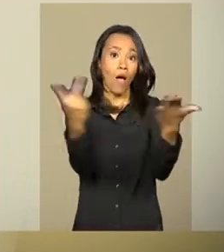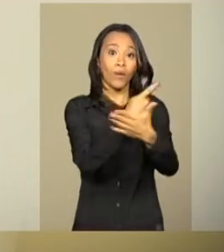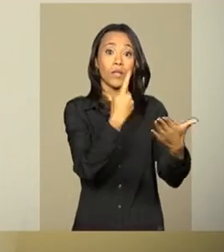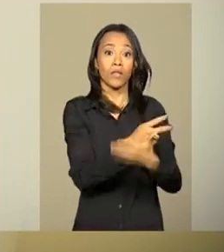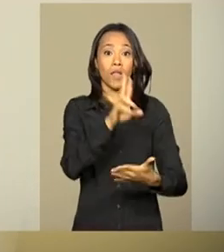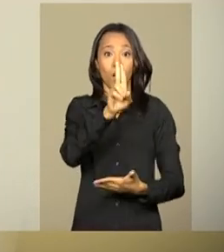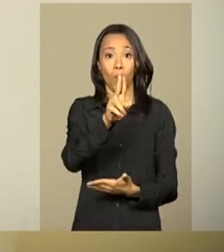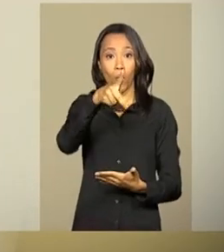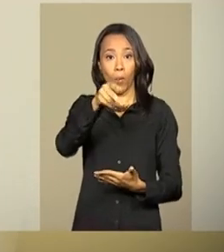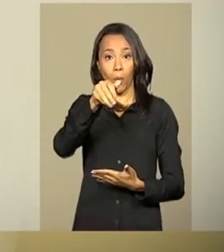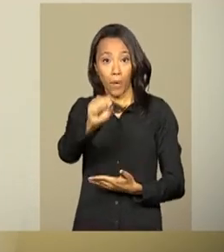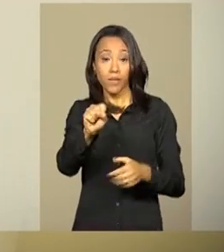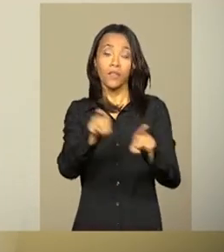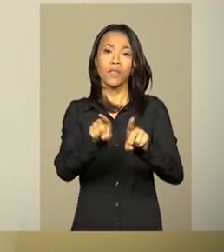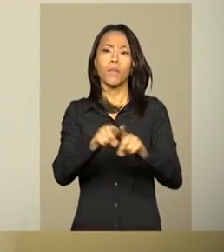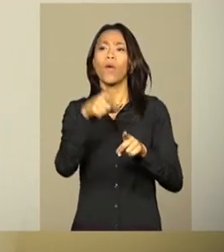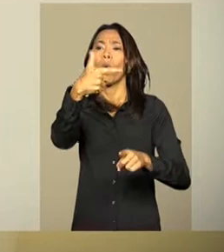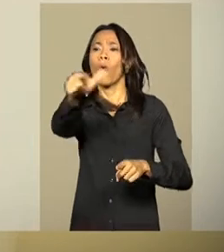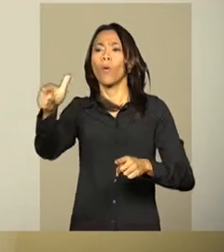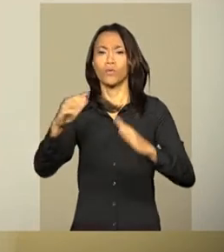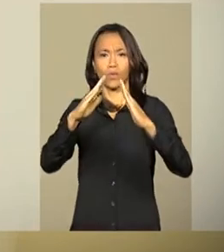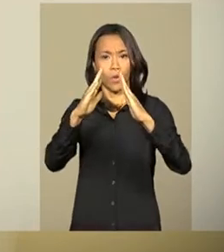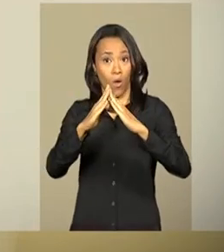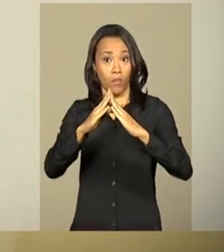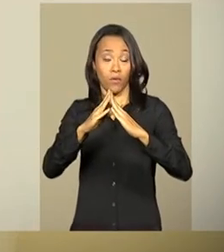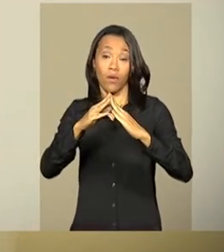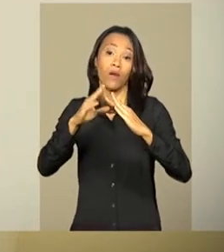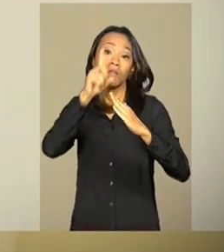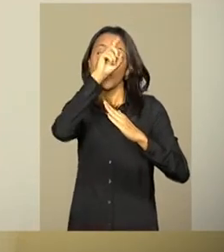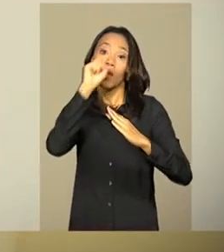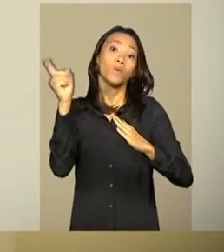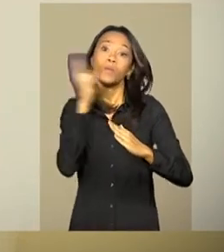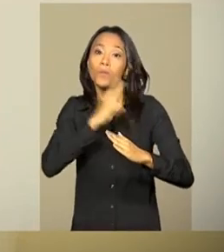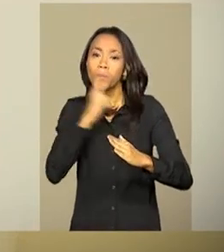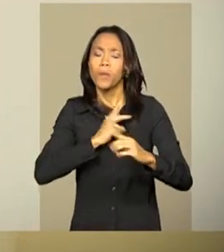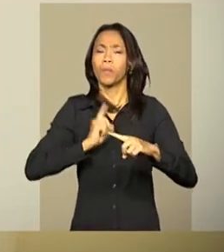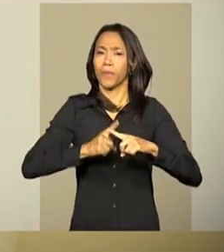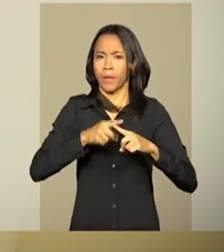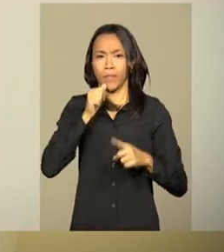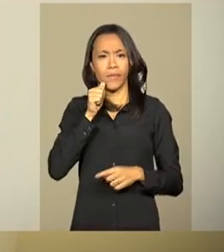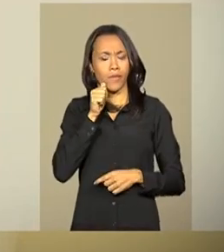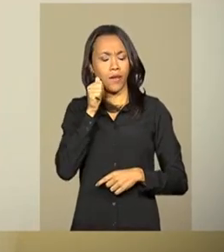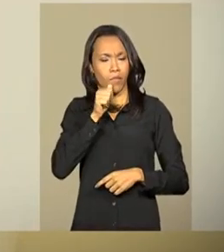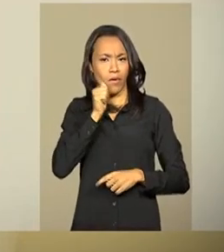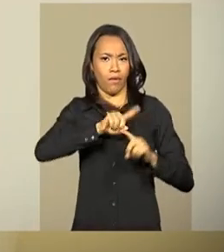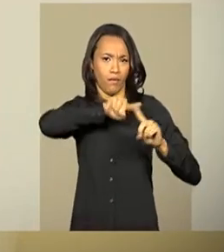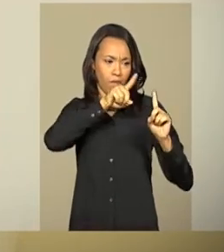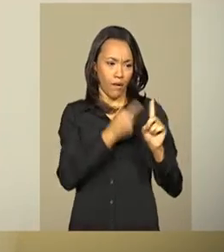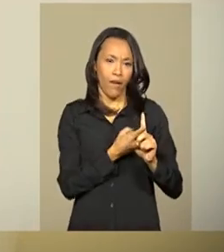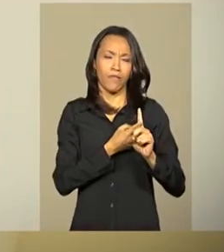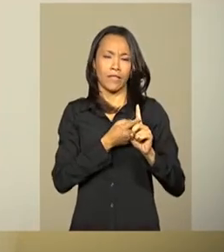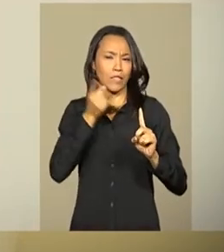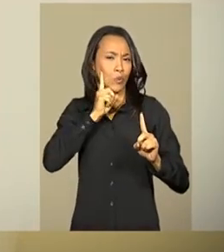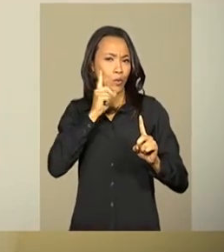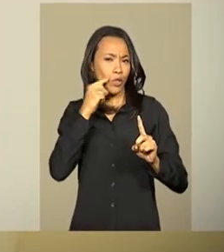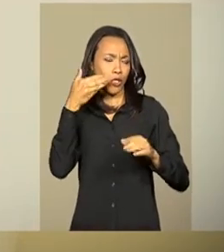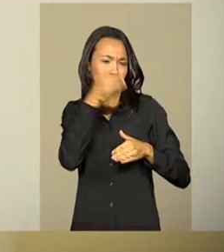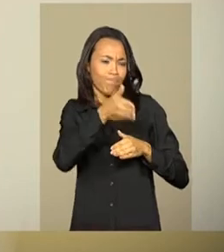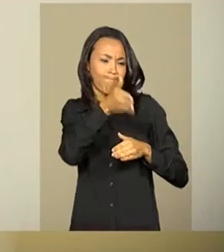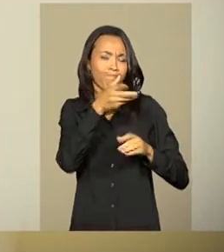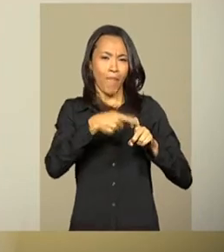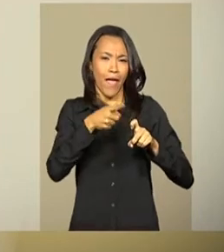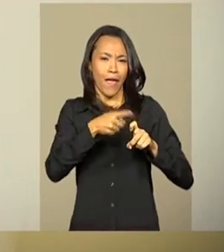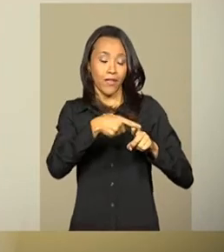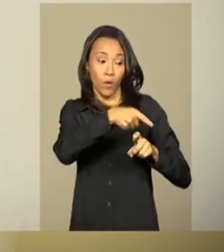as em dos hospitais sabe porque Luciano porque a grávida que faz o pré-natal direitinho tem mais chance